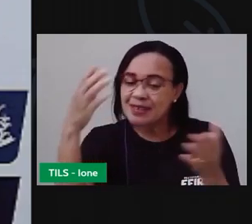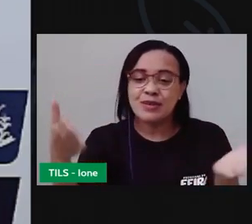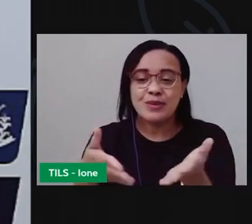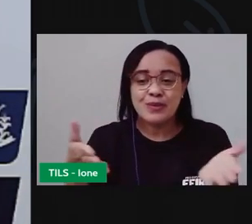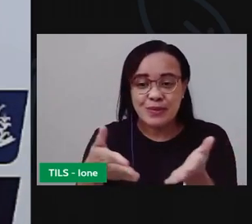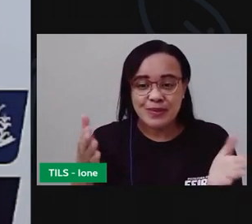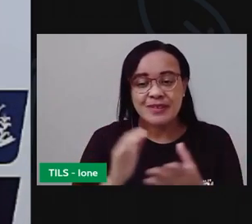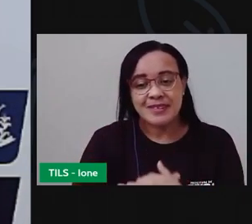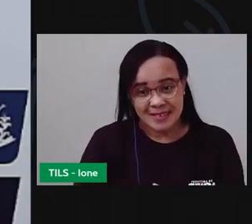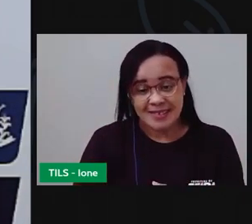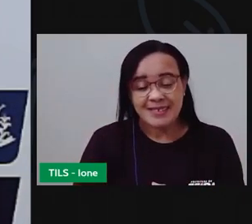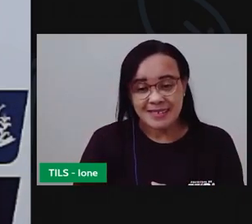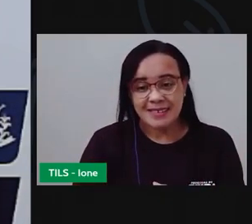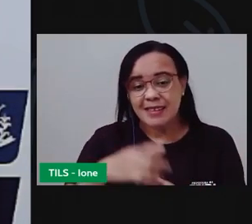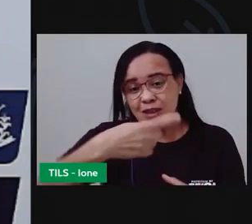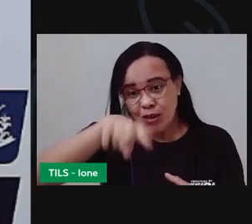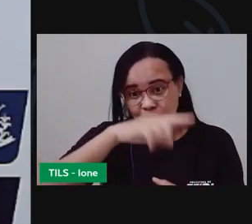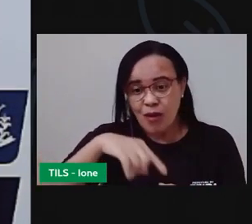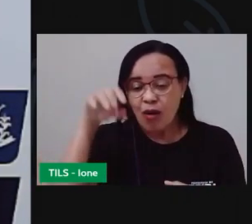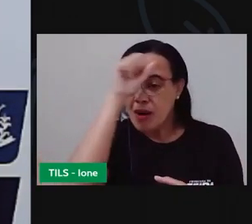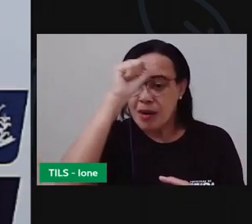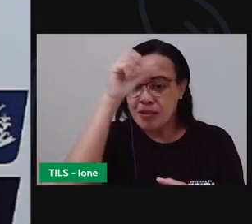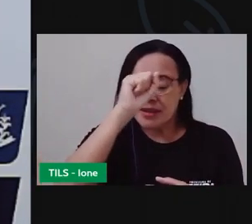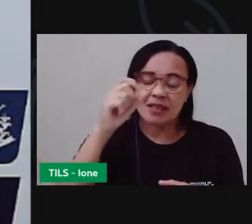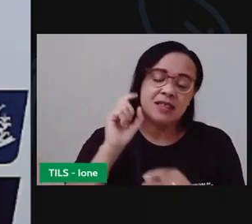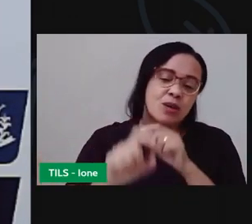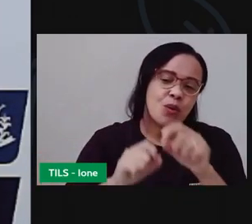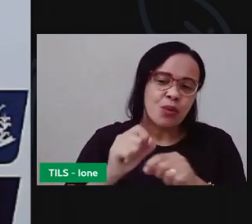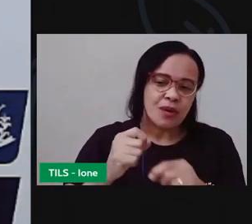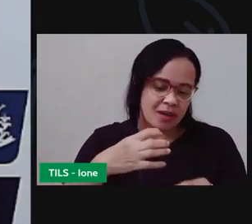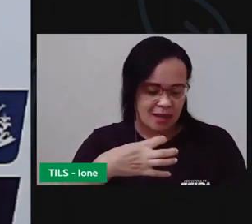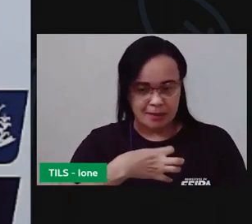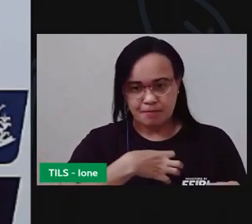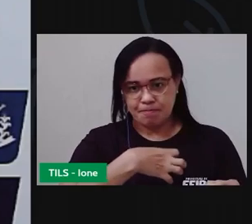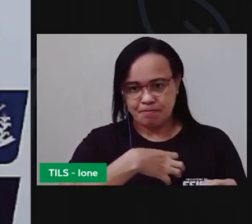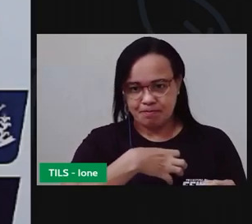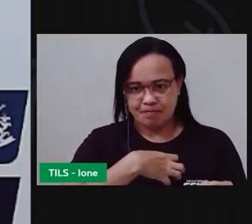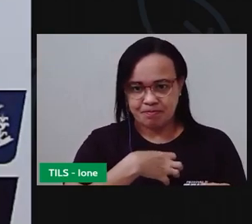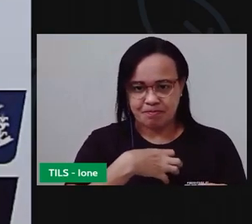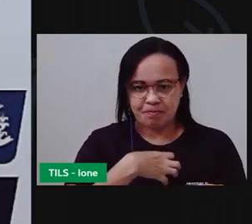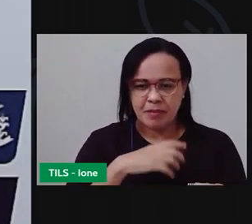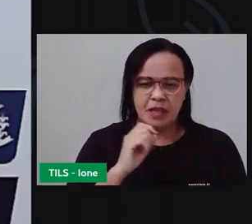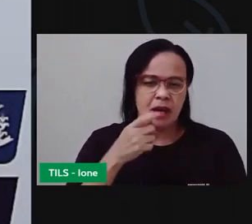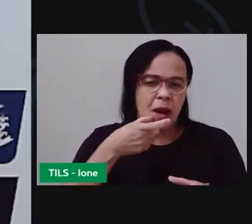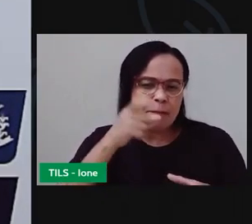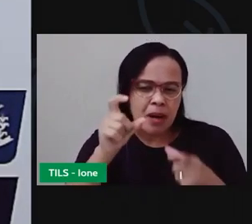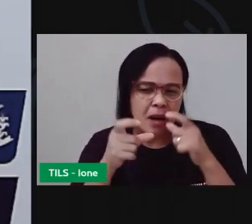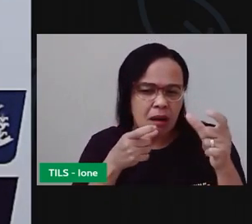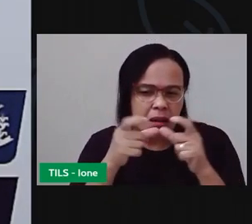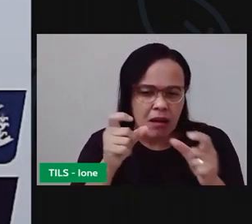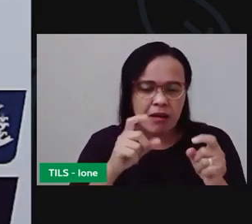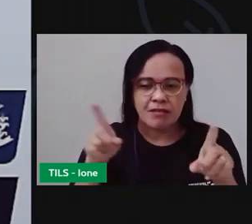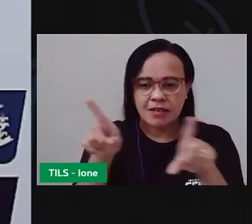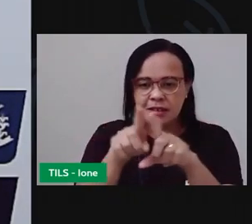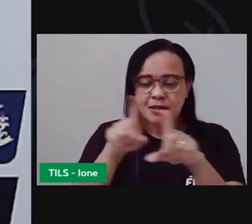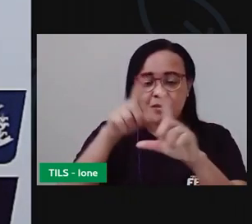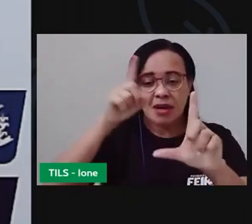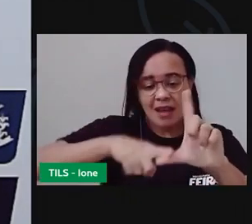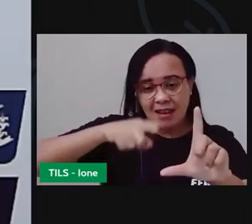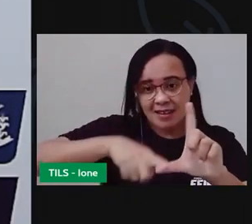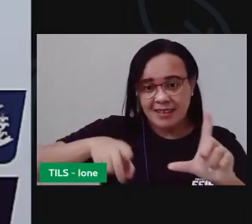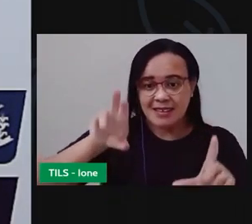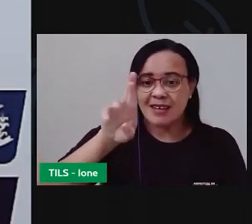Então, nessa aula, a gente viu o som da letra R presente em diferentes